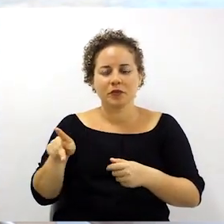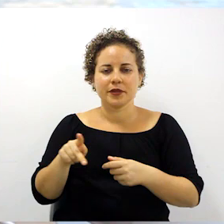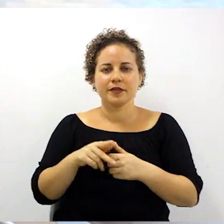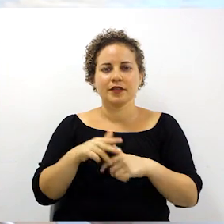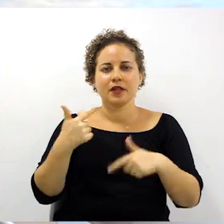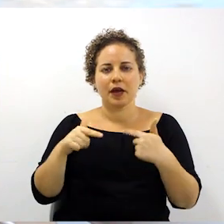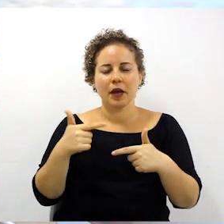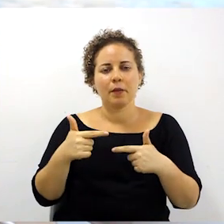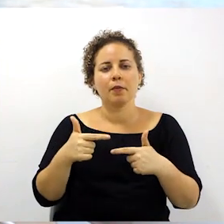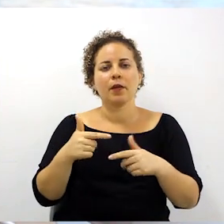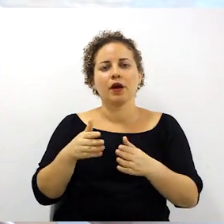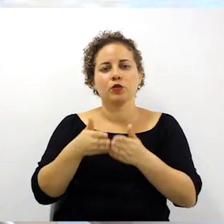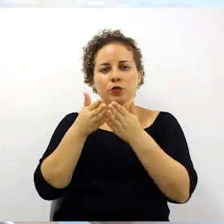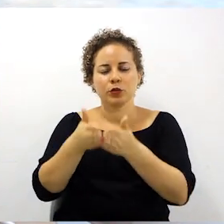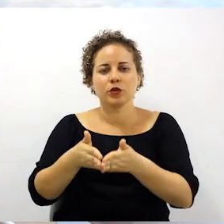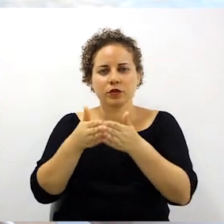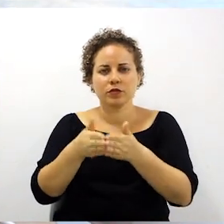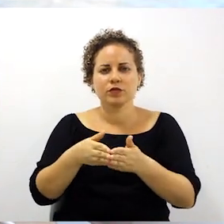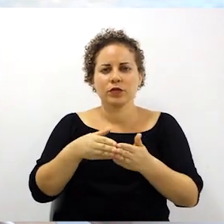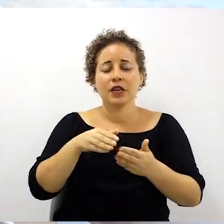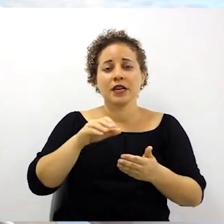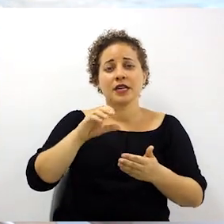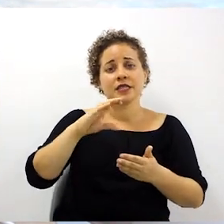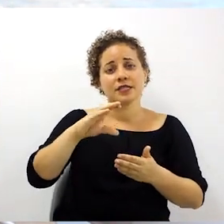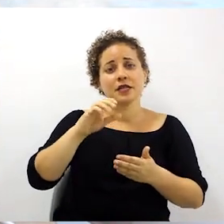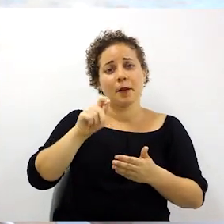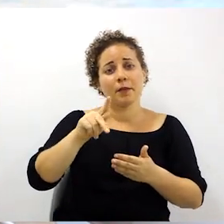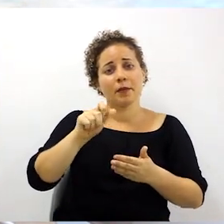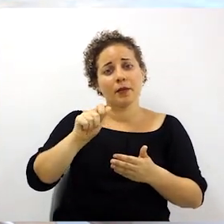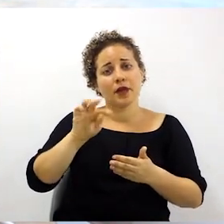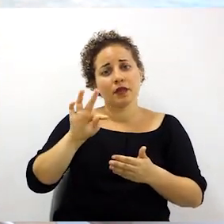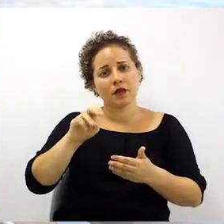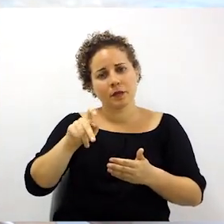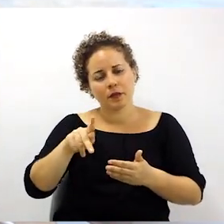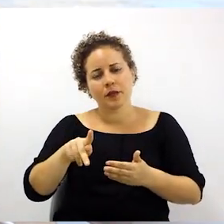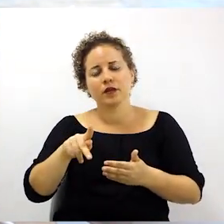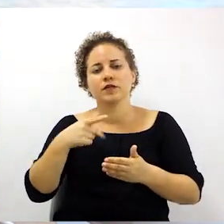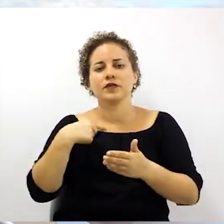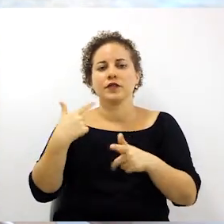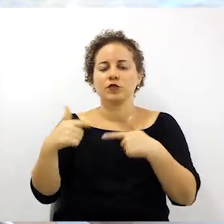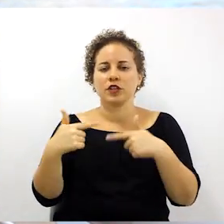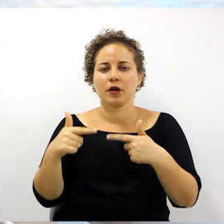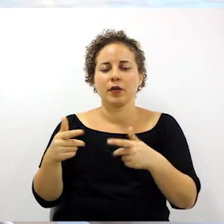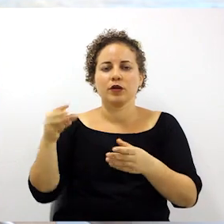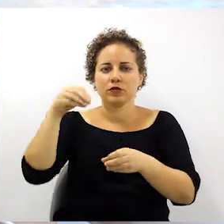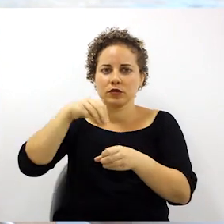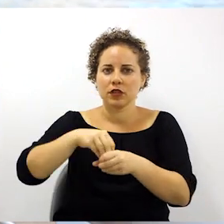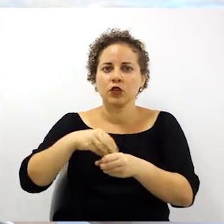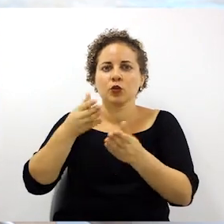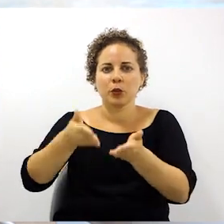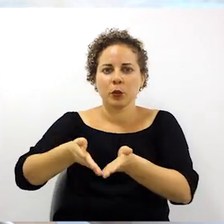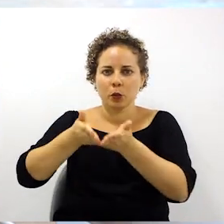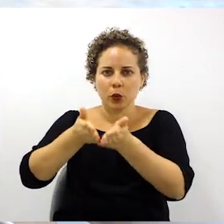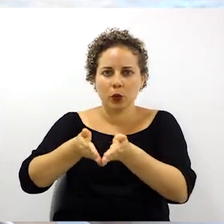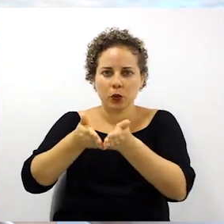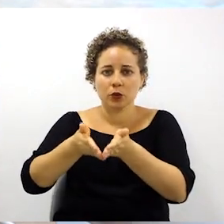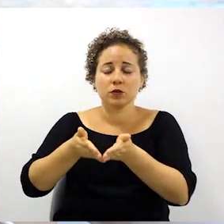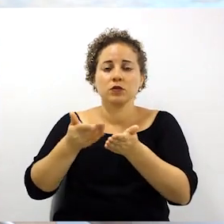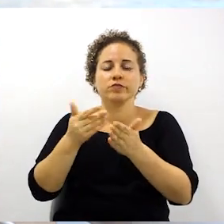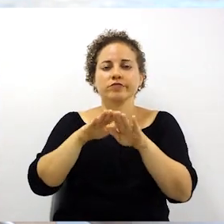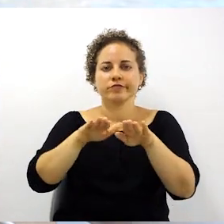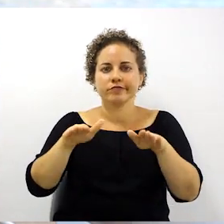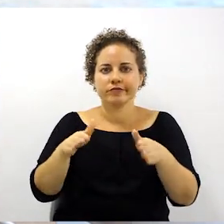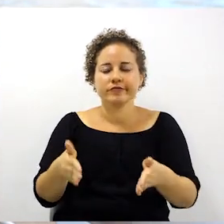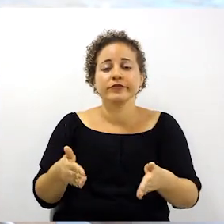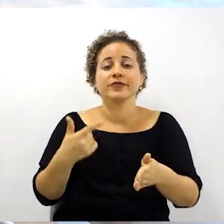portuário. Da mesma forma, nós temos a CEPATP, a Comissão de Prevenção de Acidentes no Trabalho Portuário. Assemelha-se à CIPA,